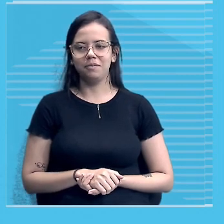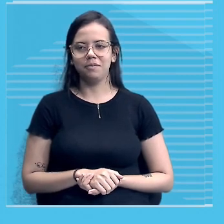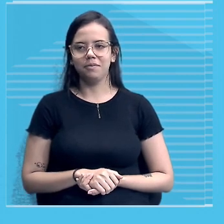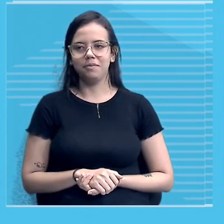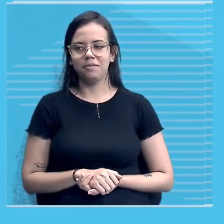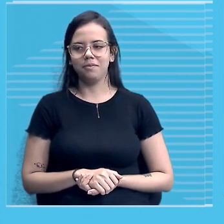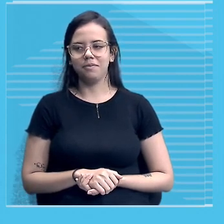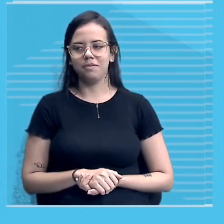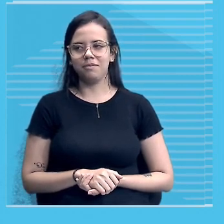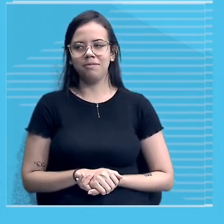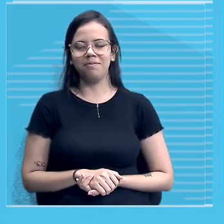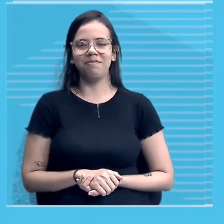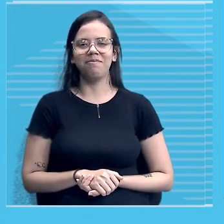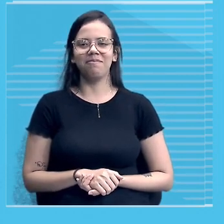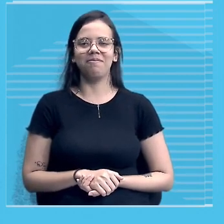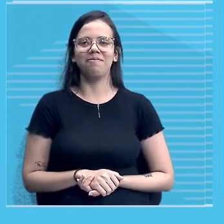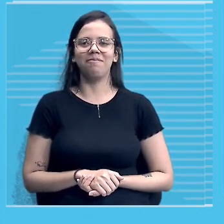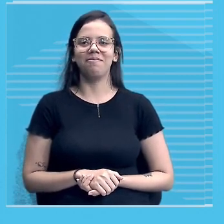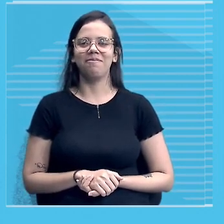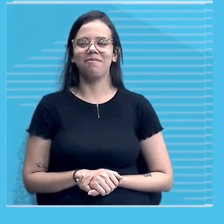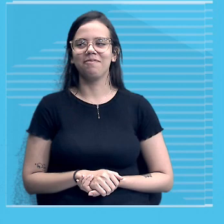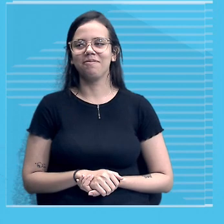E aí